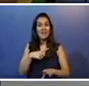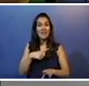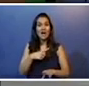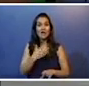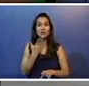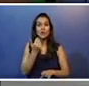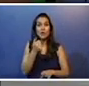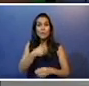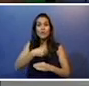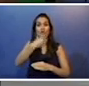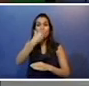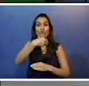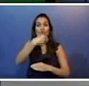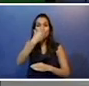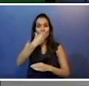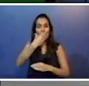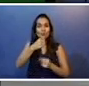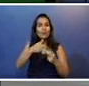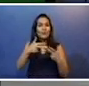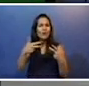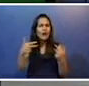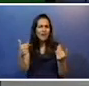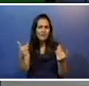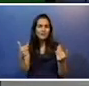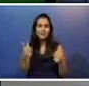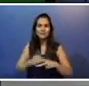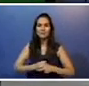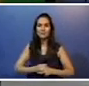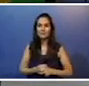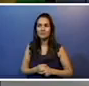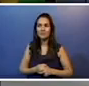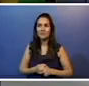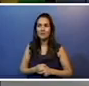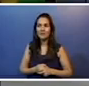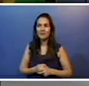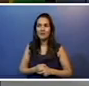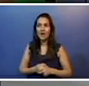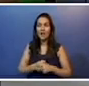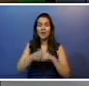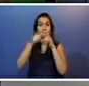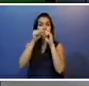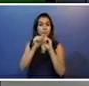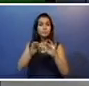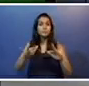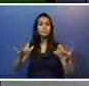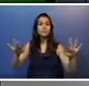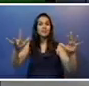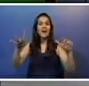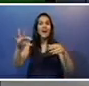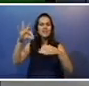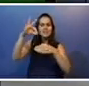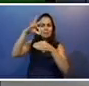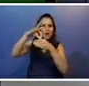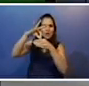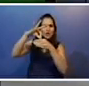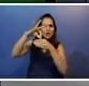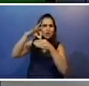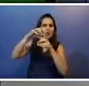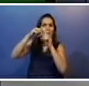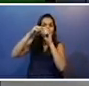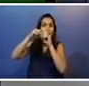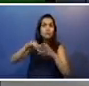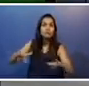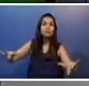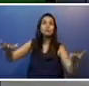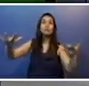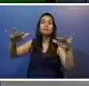frugívoras, que se alimentam de frutas. Elas espalham estas sementes pelo meio ambiente.